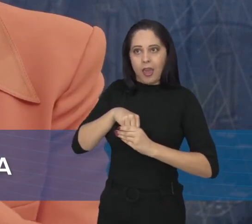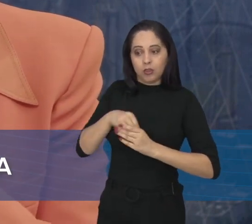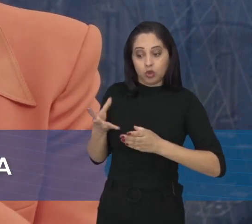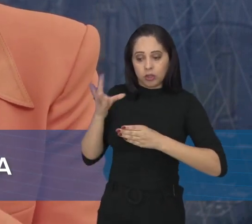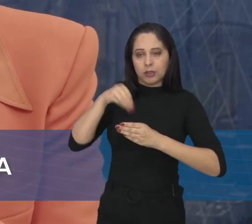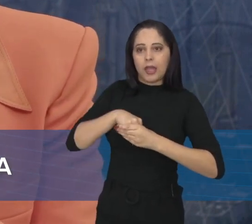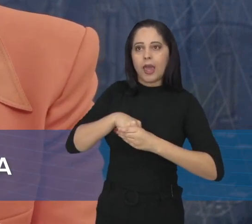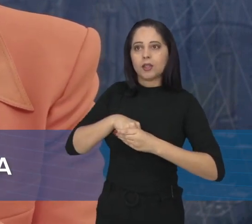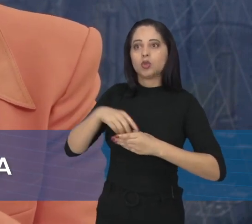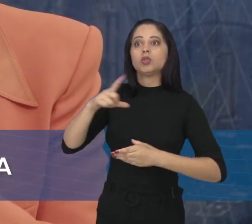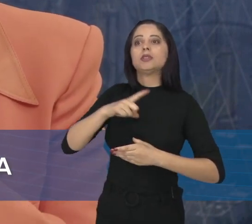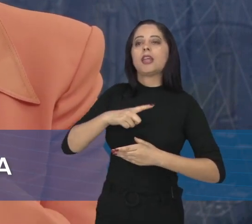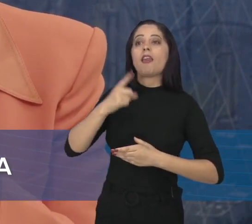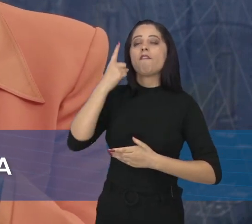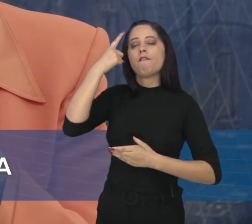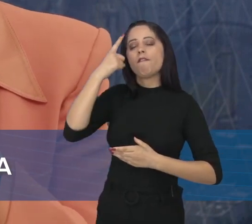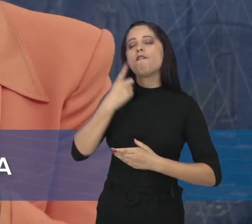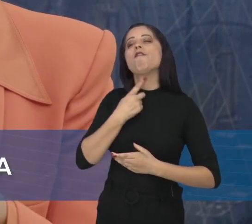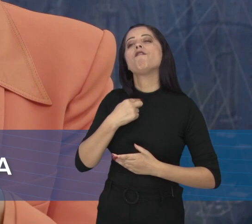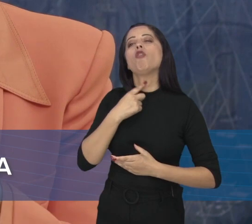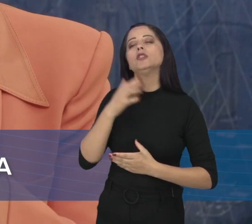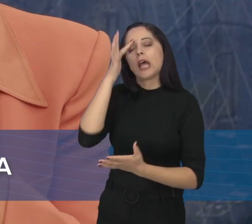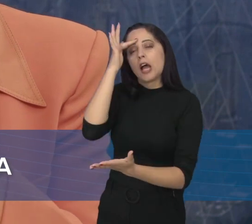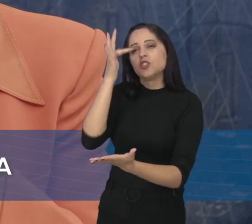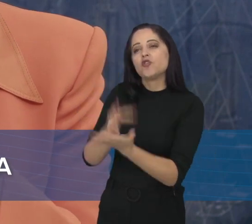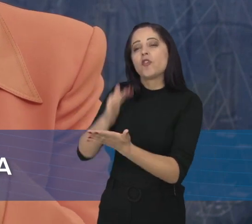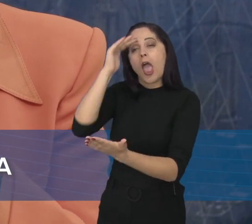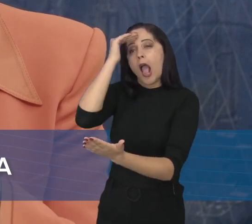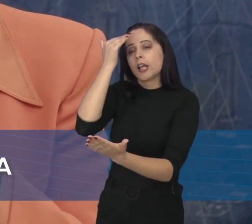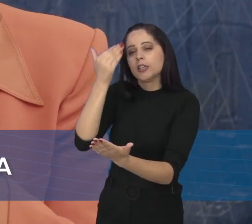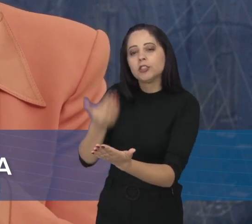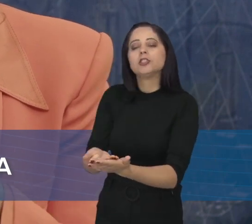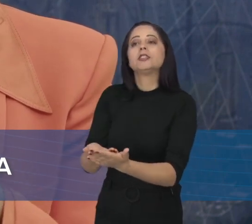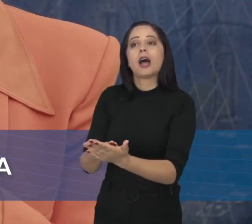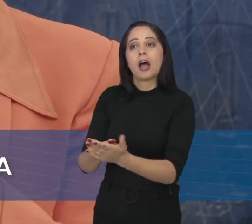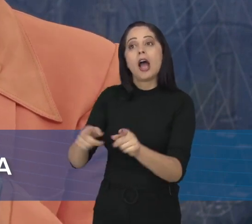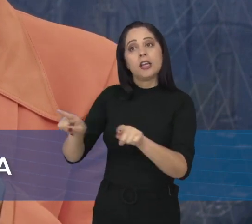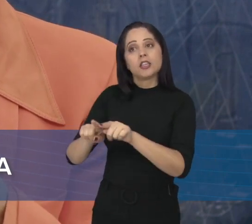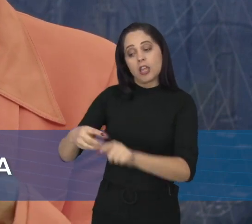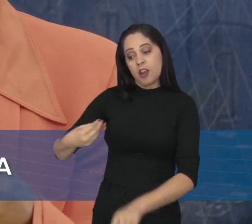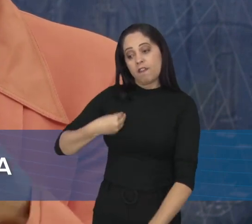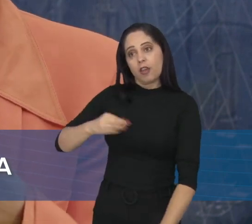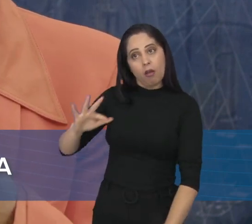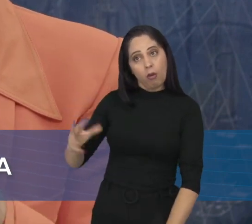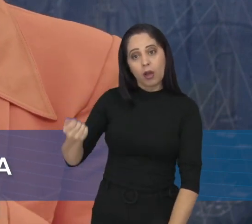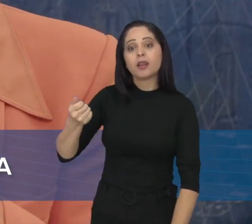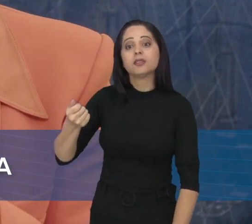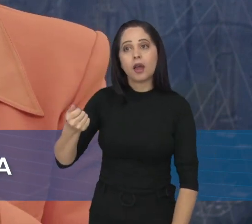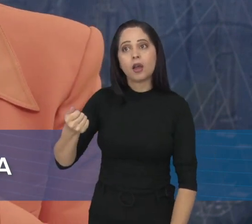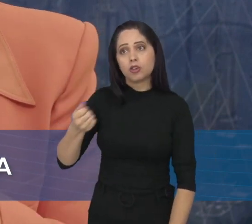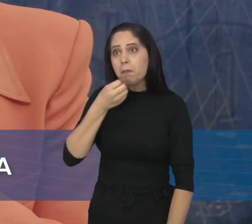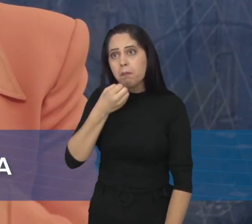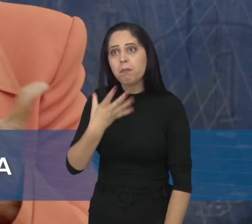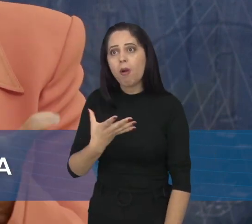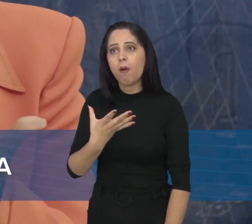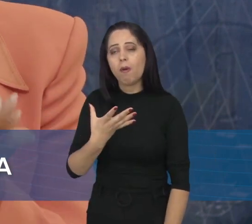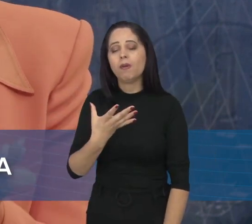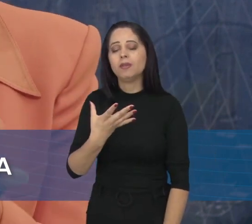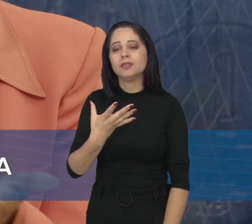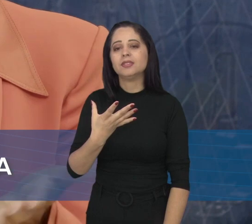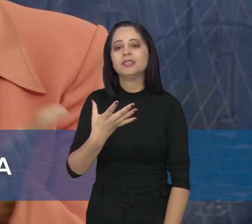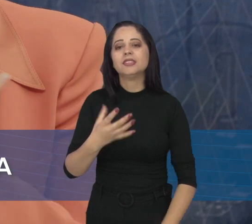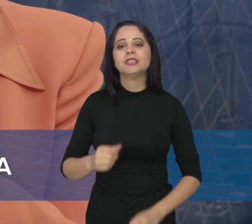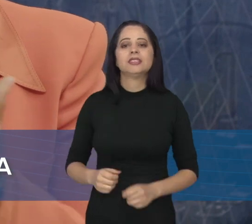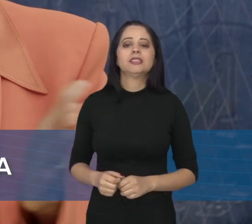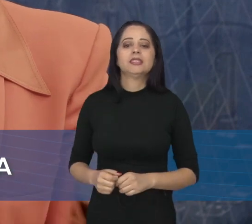desejo de saúde mental, é um desejo de qualidade de vida, é um desejo de plenitude, é um desejo de vida boa, que dos